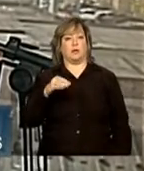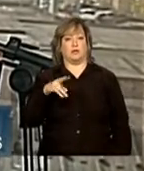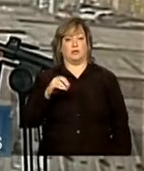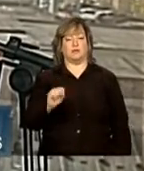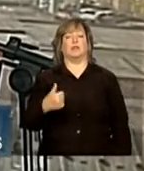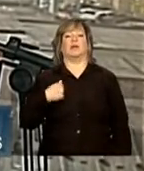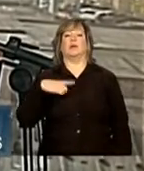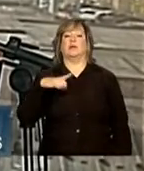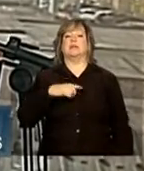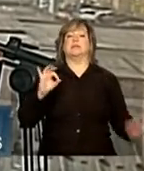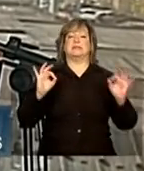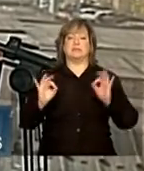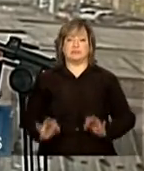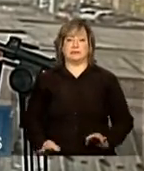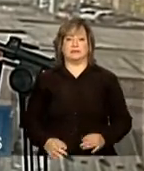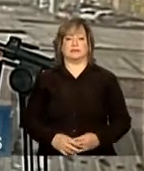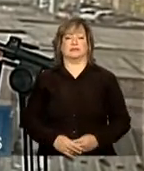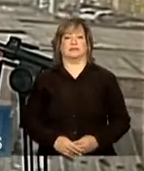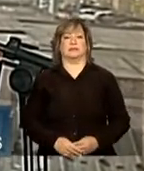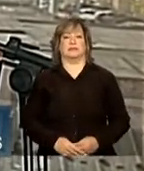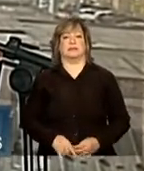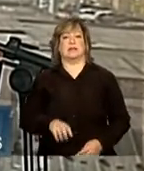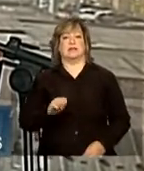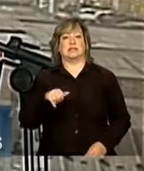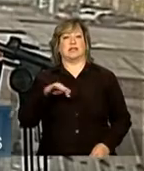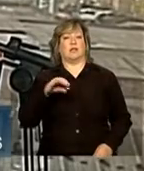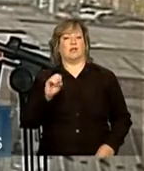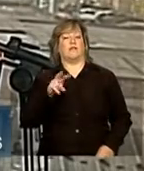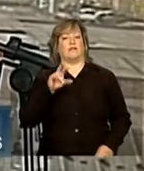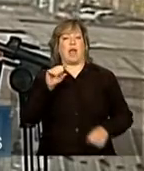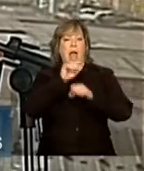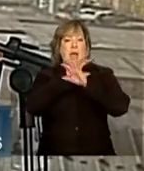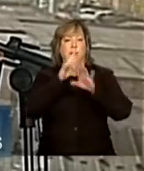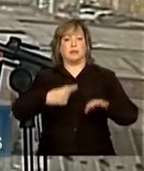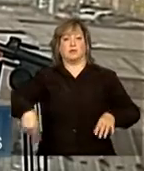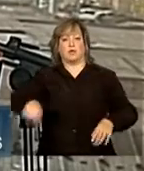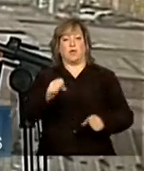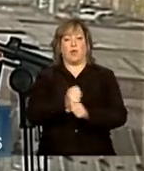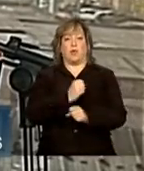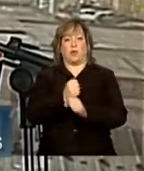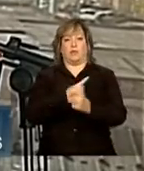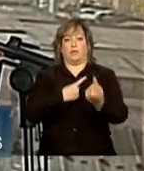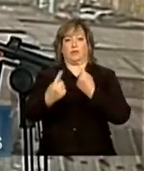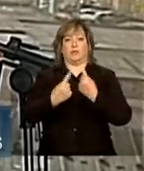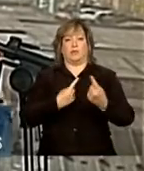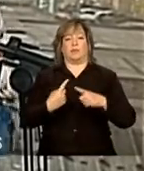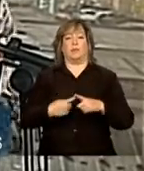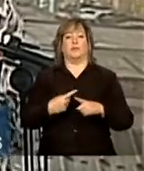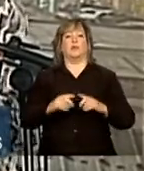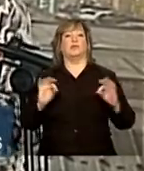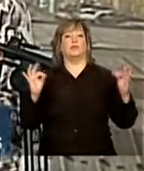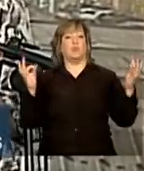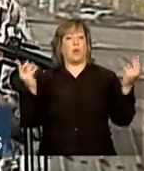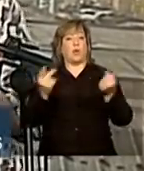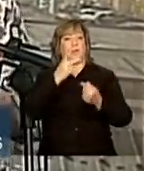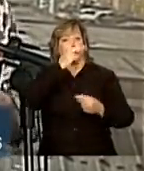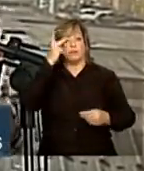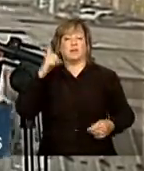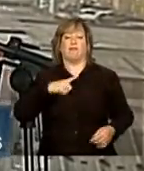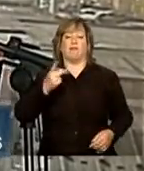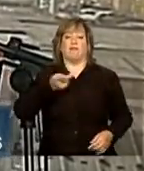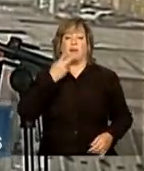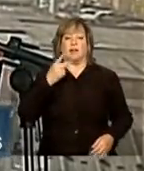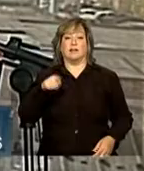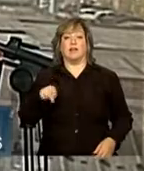eu tenho certeza que os santos vão abençoar essa obra viária, que todo mundo está dizendo que é